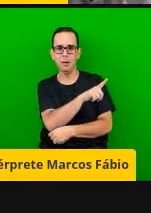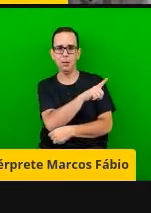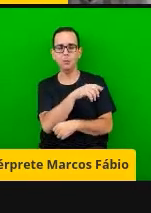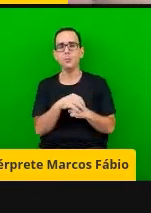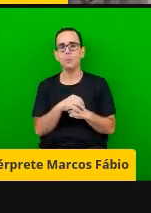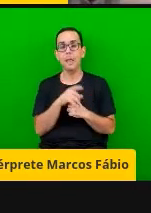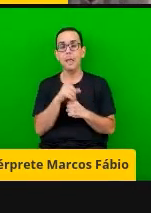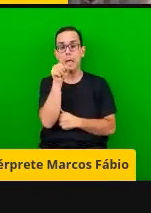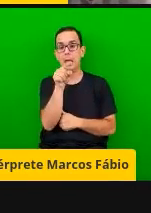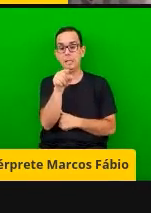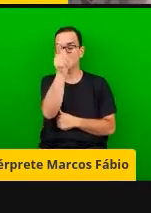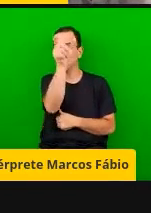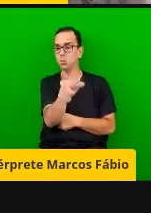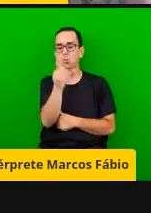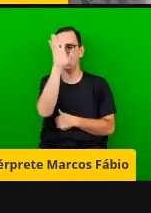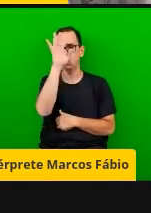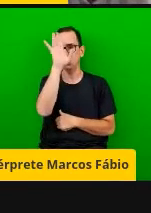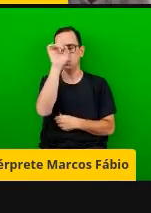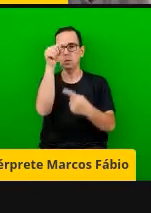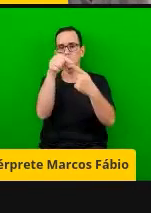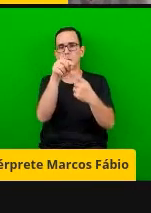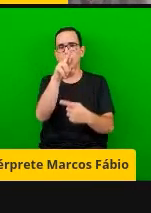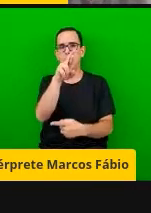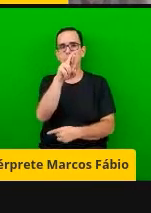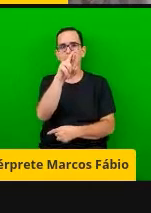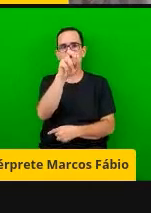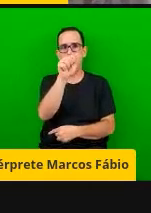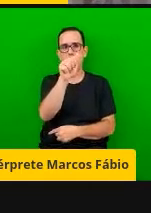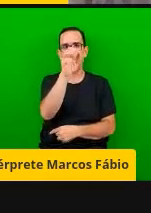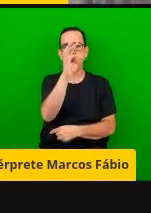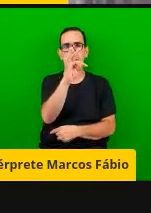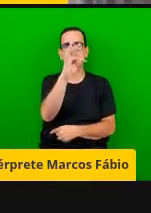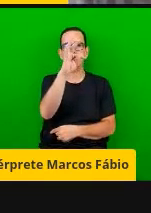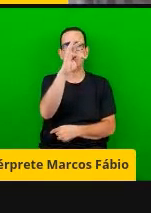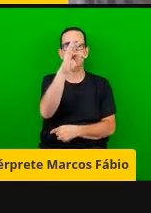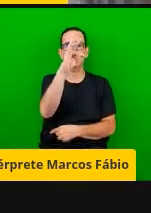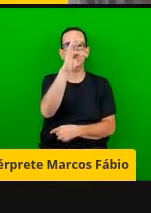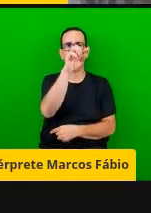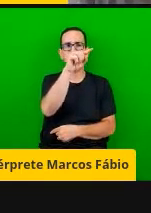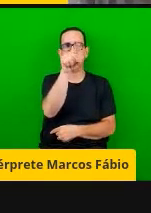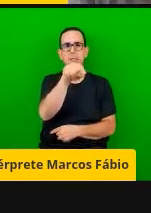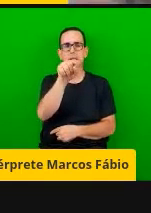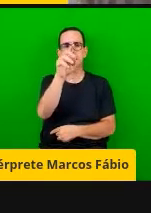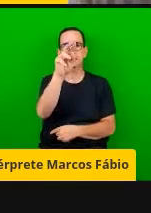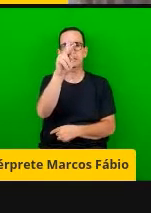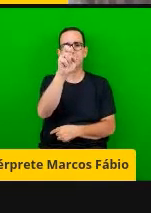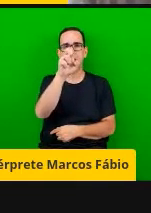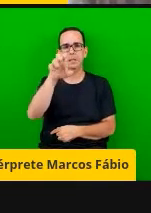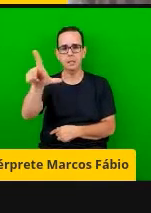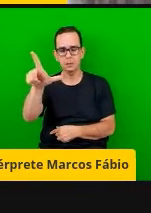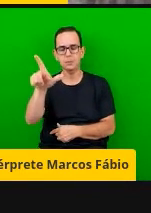teórico, enquanto fundador e sistematizador da geografia política. O Hatzel